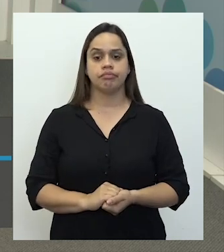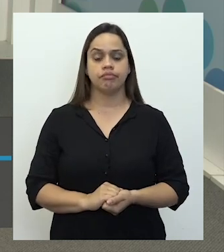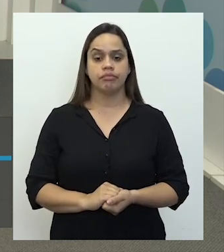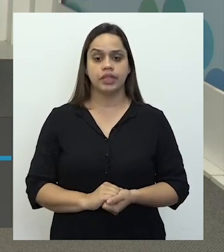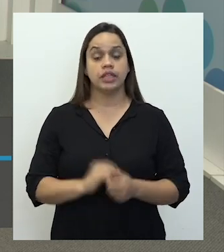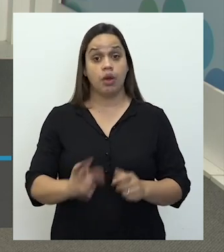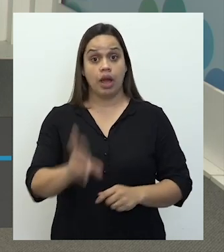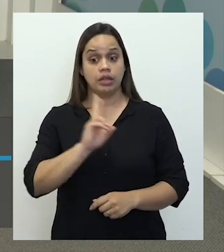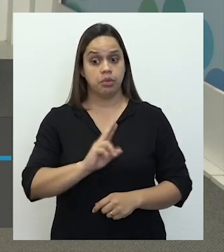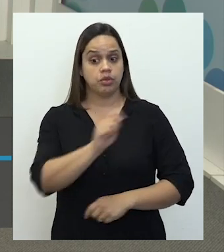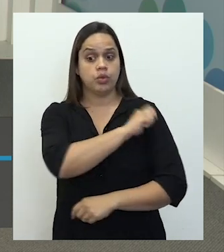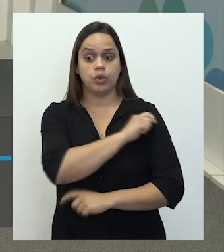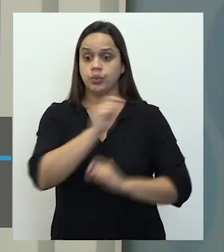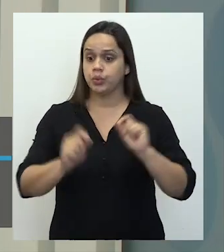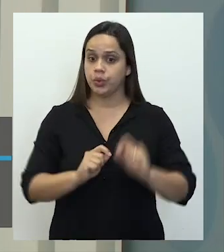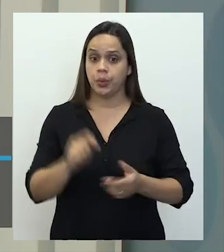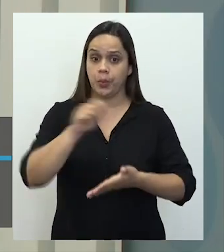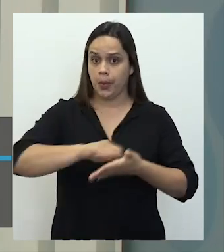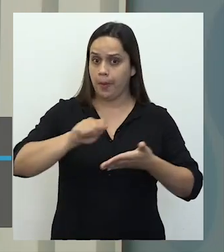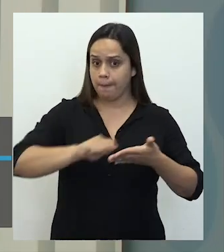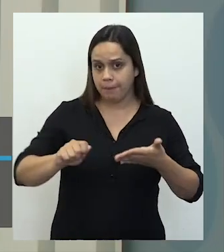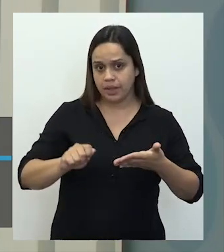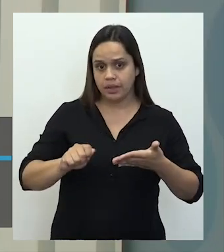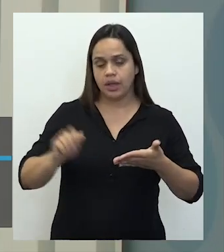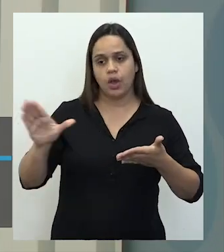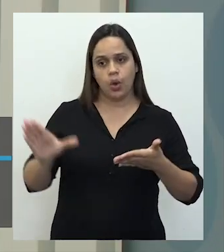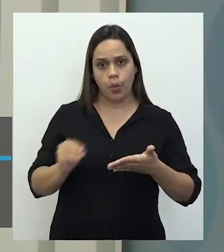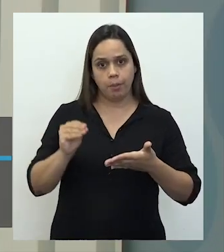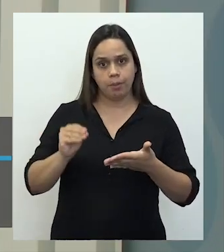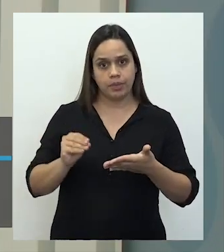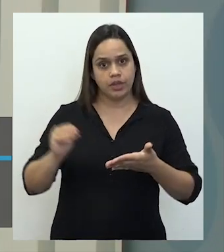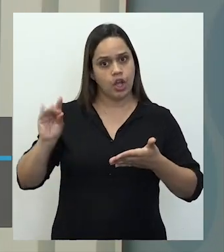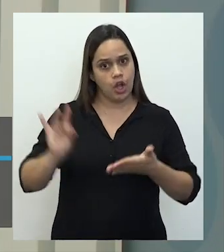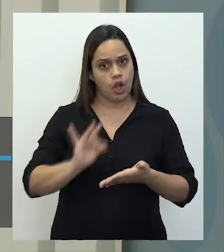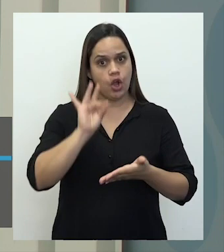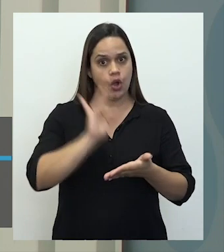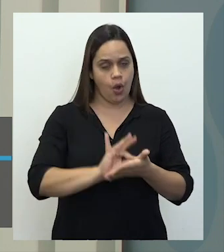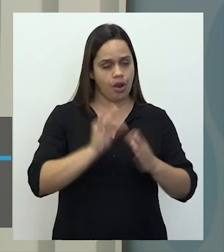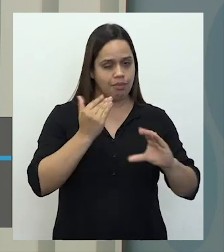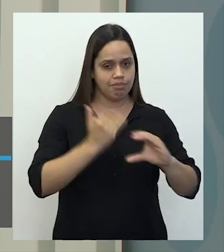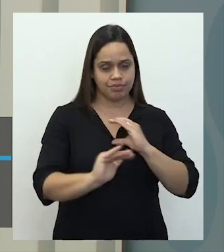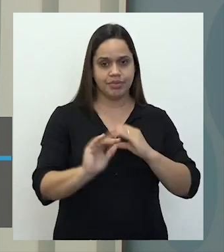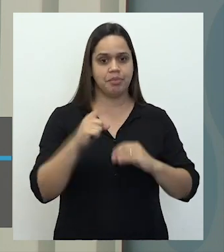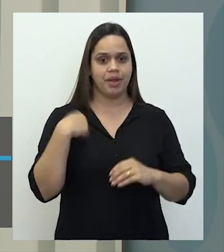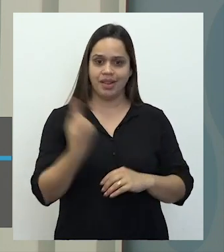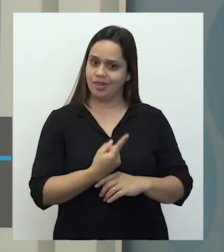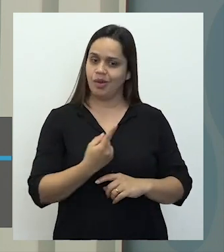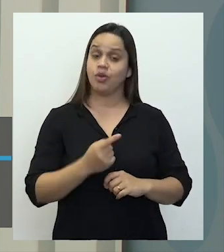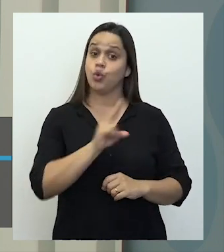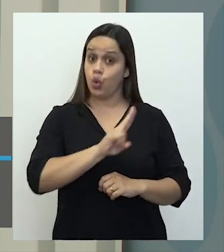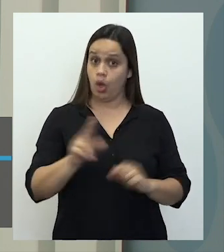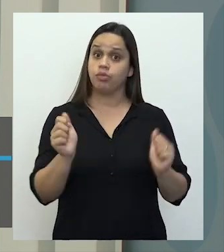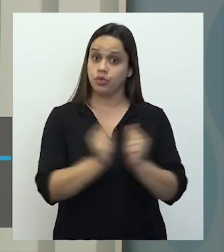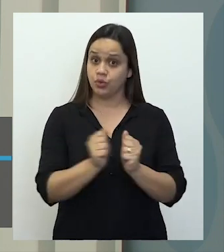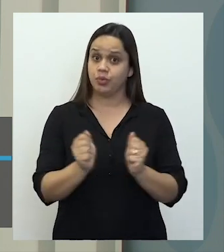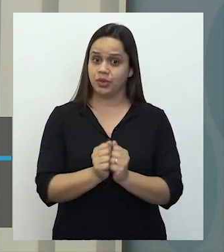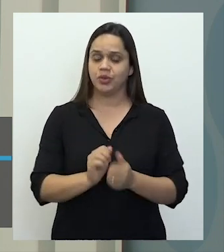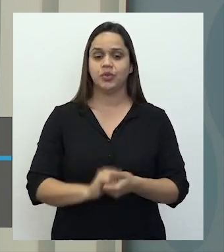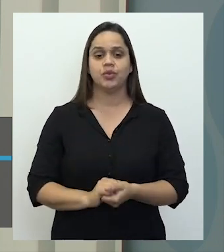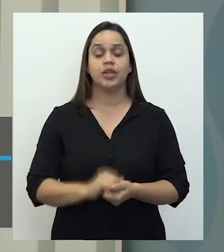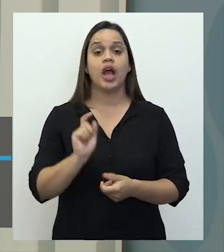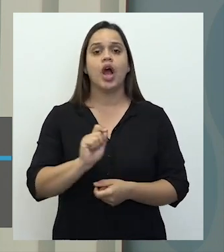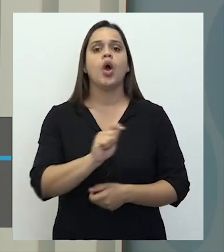as respostas dos alunos? Copia, cola no seu chat e envia para a Aí gente. manda o nome E do aluno, manda né? o nome do aluno, a gente olha,